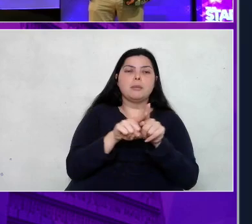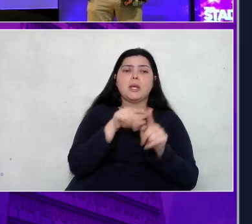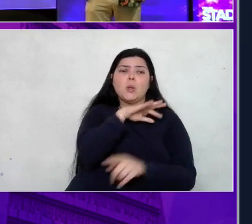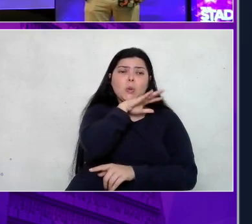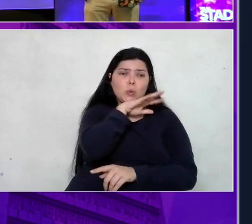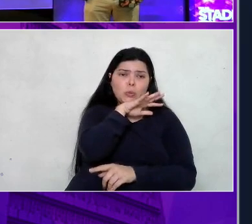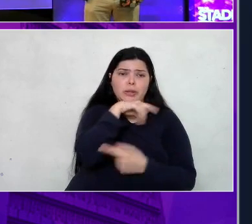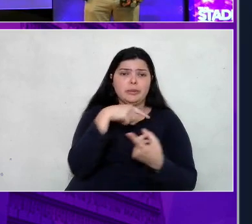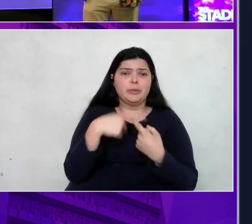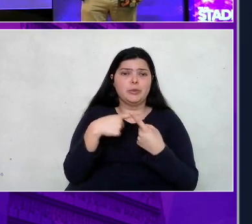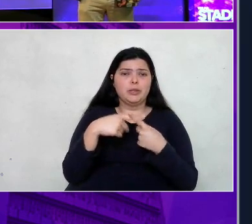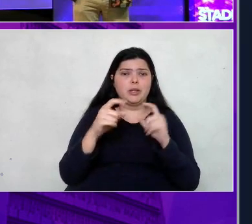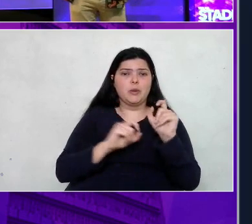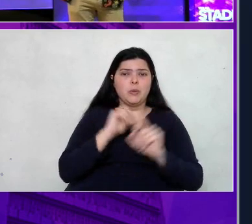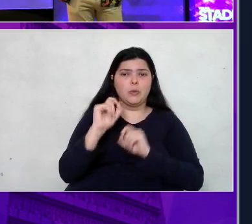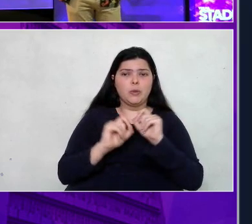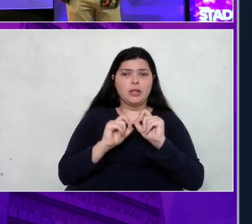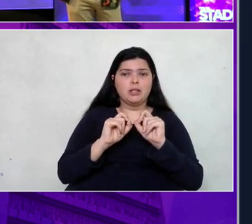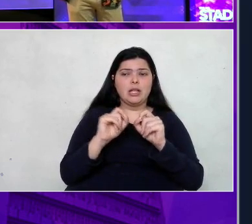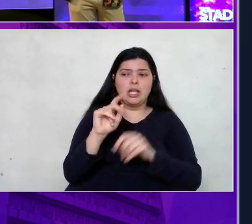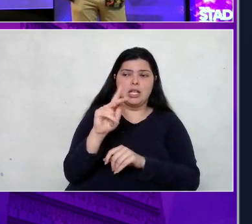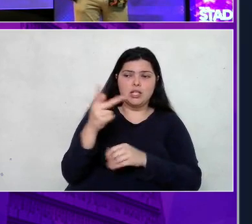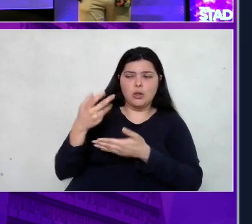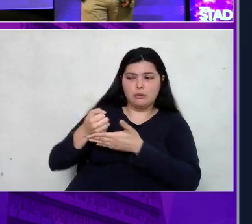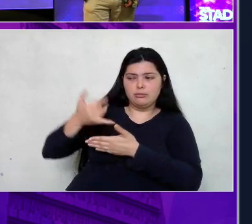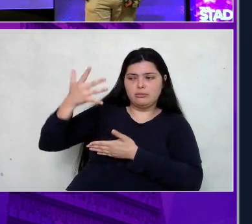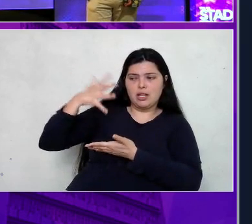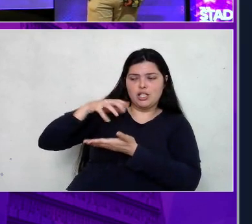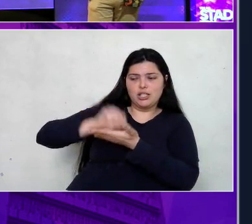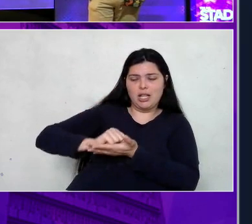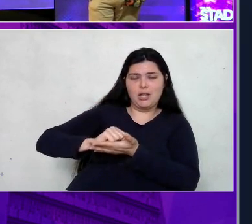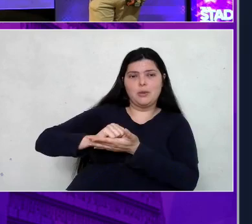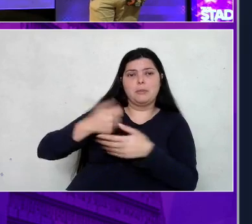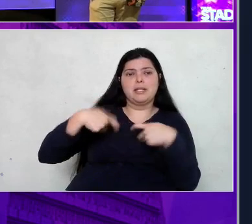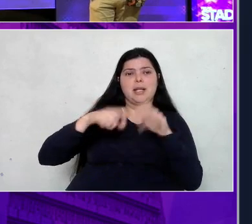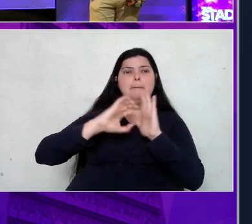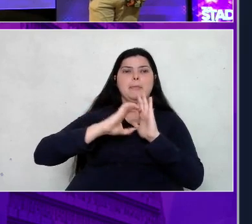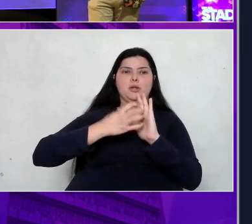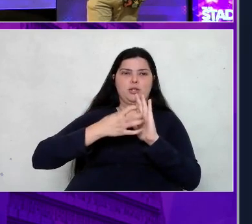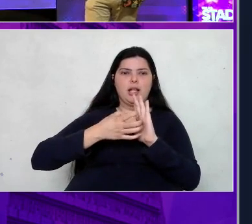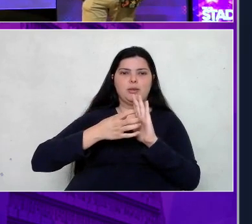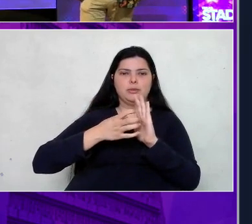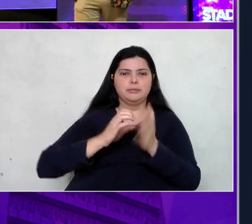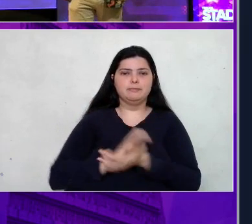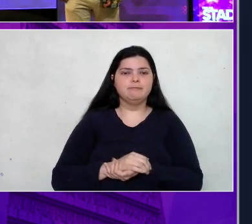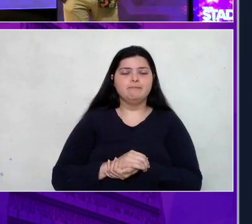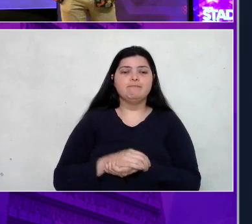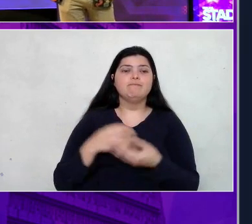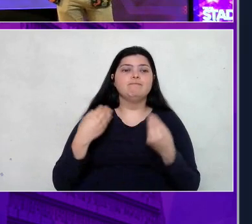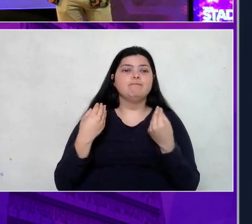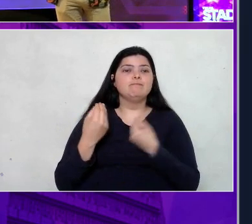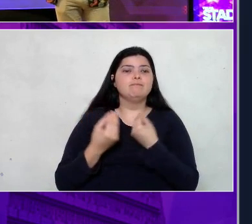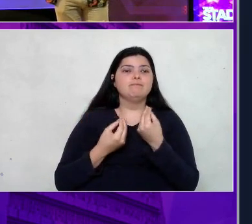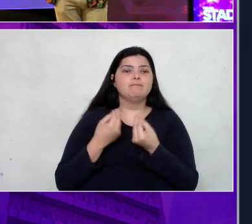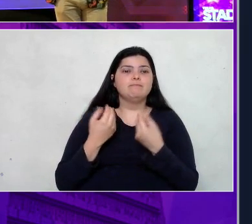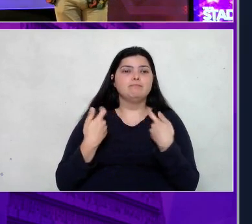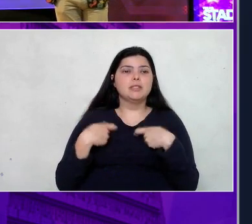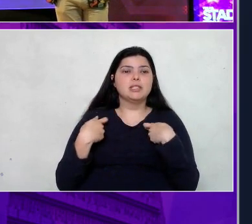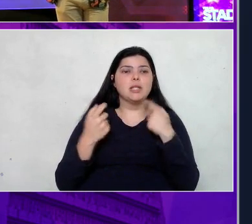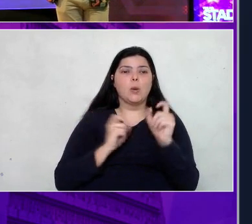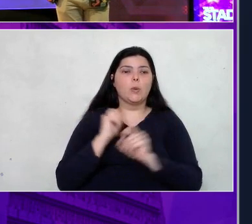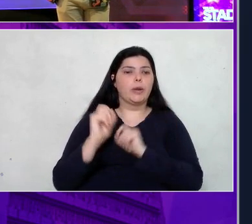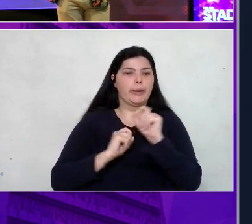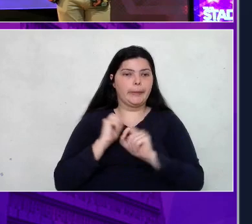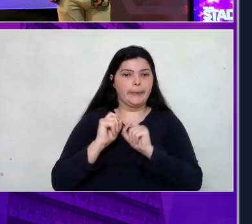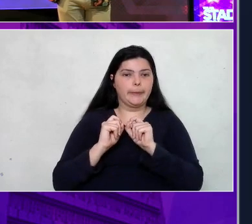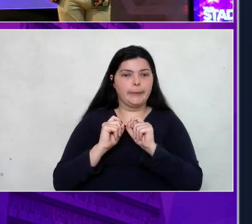quê? Porque você tem que manter um histórico disso, que significa que você vai ter que ter um banco de dados, né? Então a gente precisa